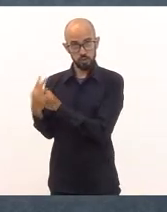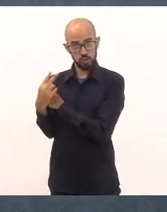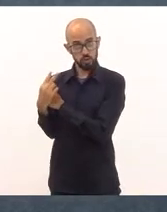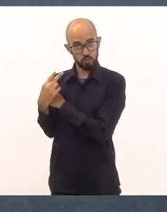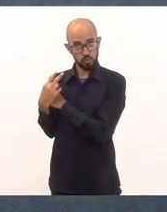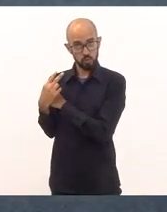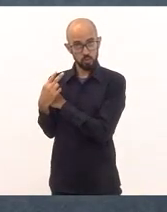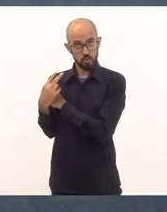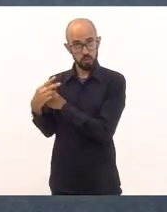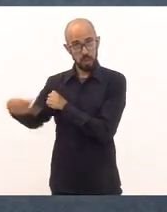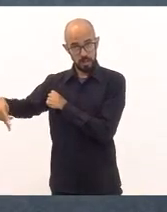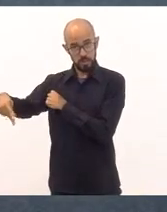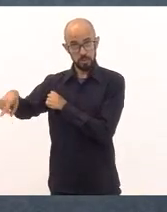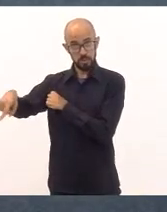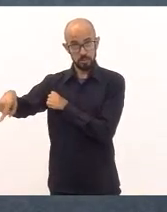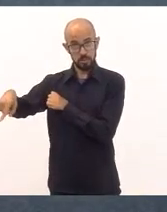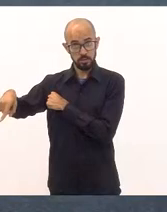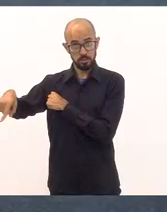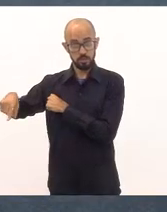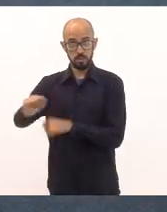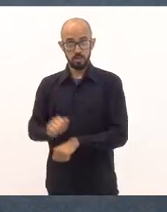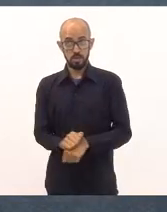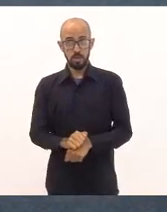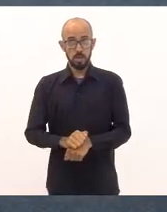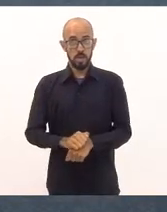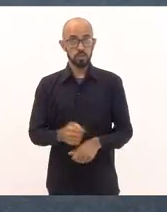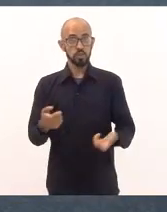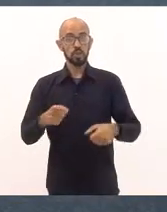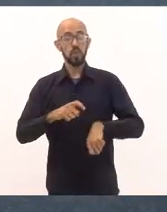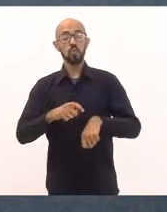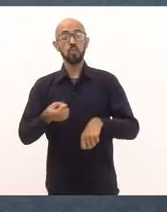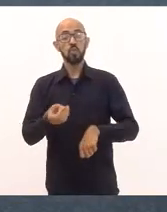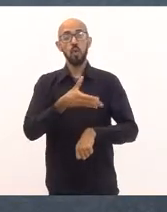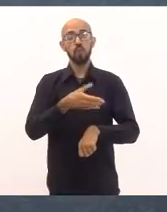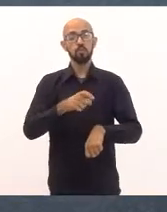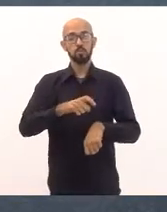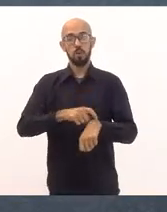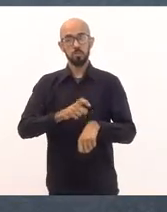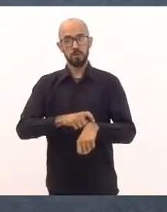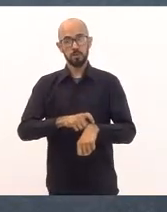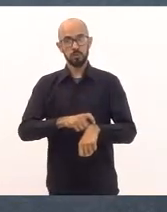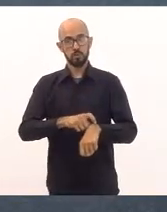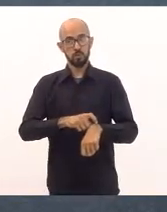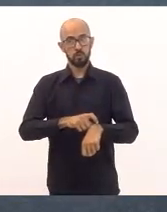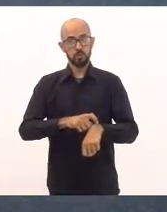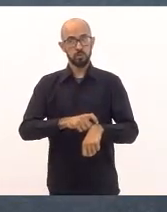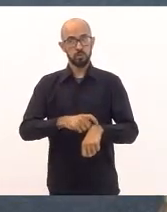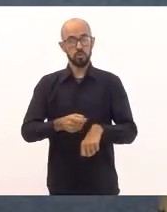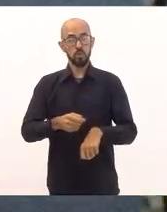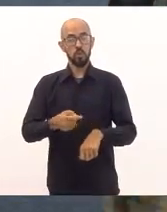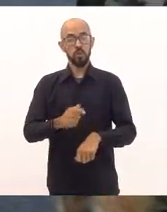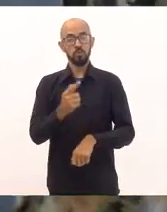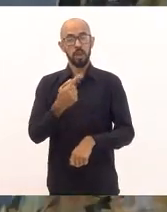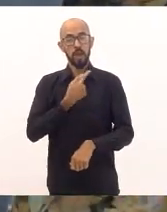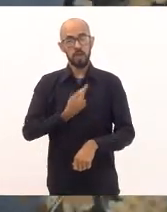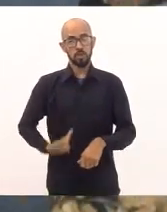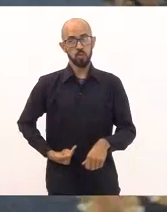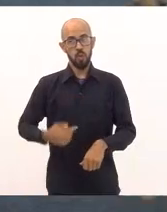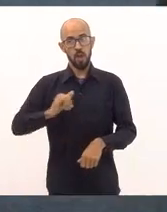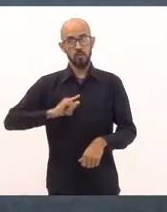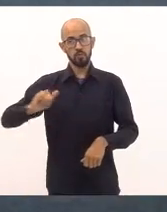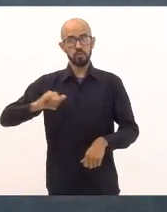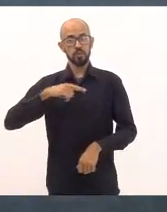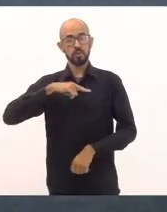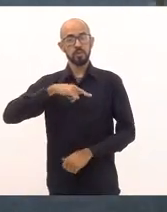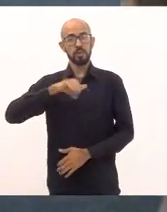novo momento, haja visto que o próprio governador anunciou 17 bilhões de reais